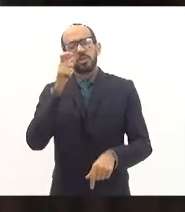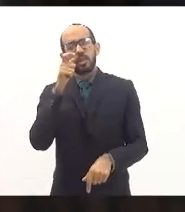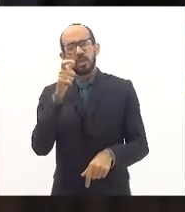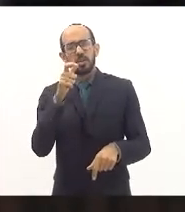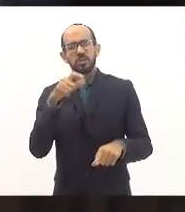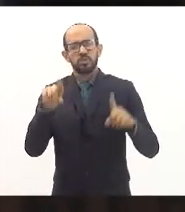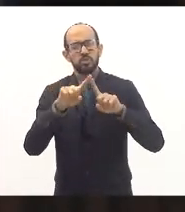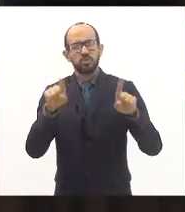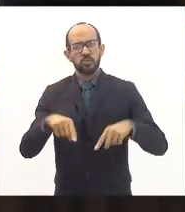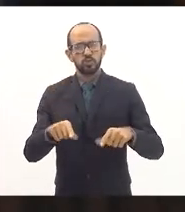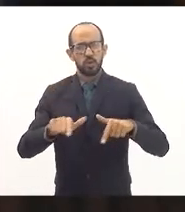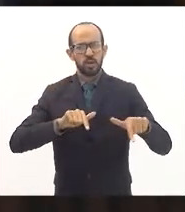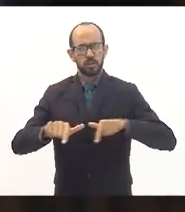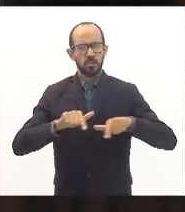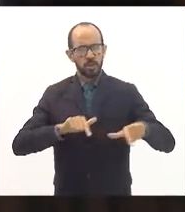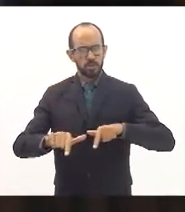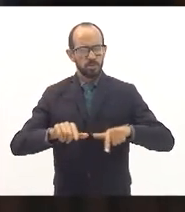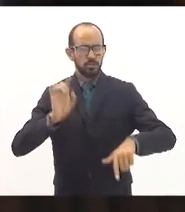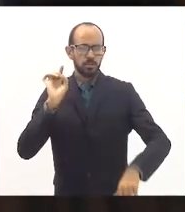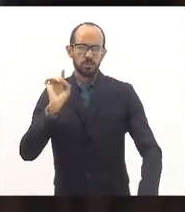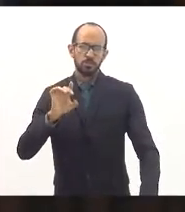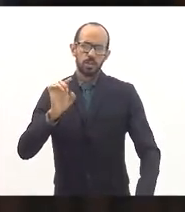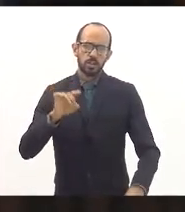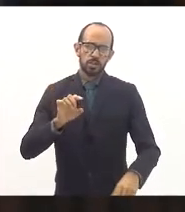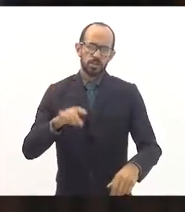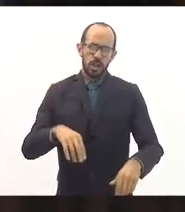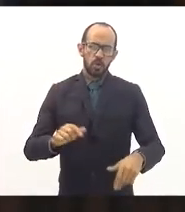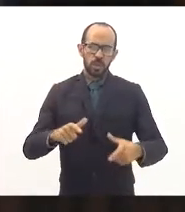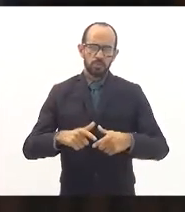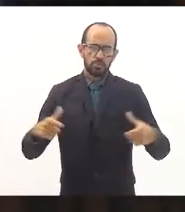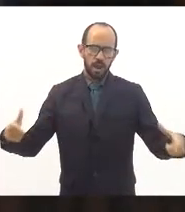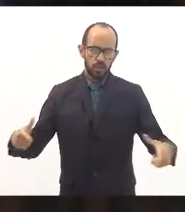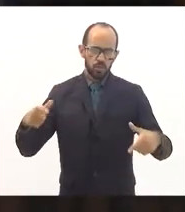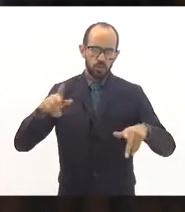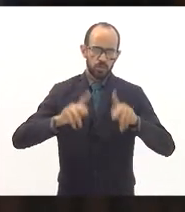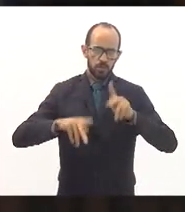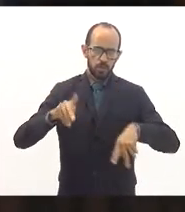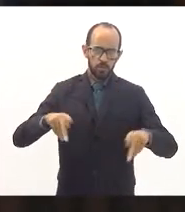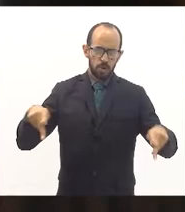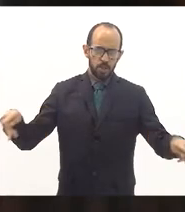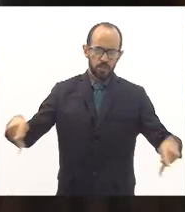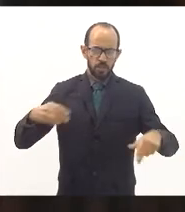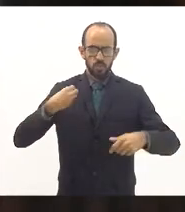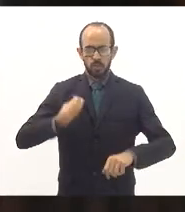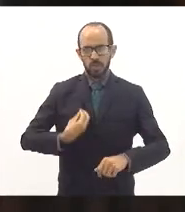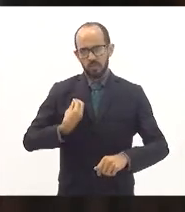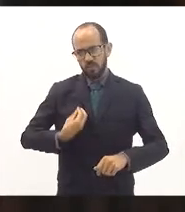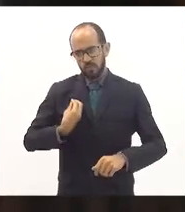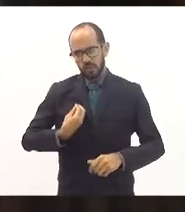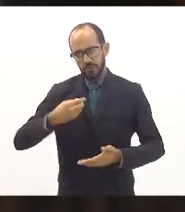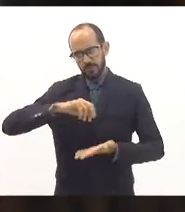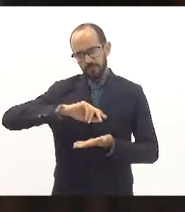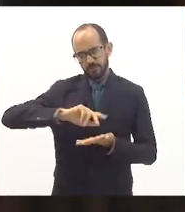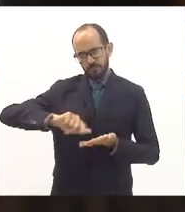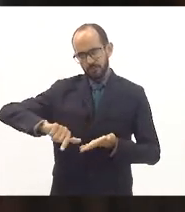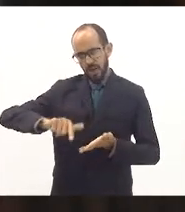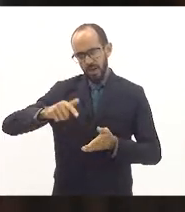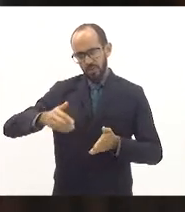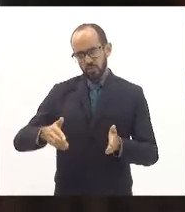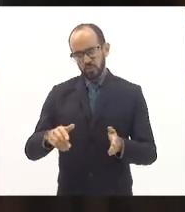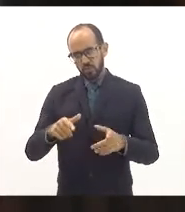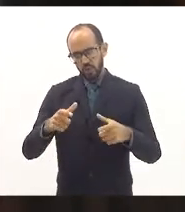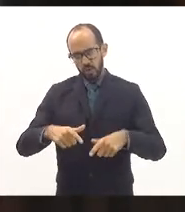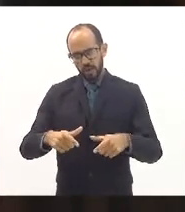trabalhadores, muito especialmente das grandes maiorias populares que vivem em diversos níveis de